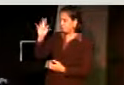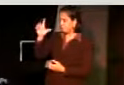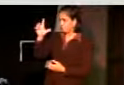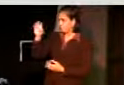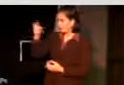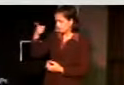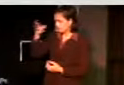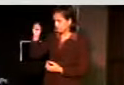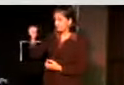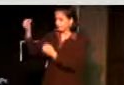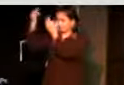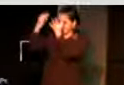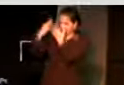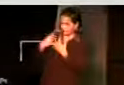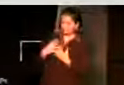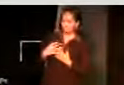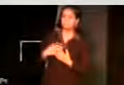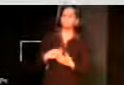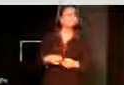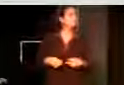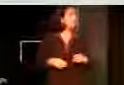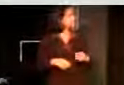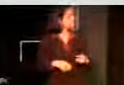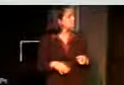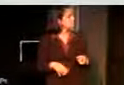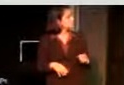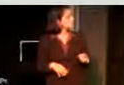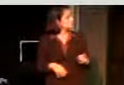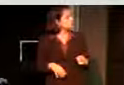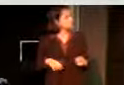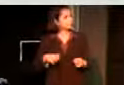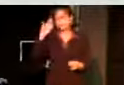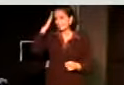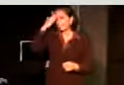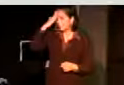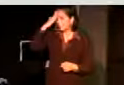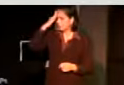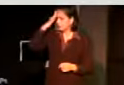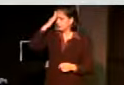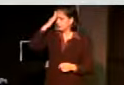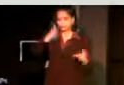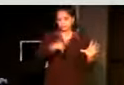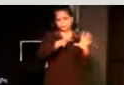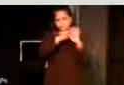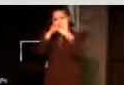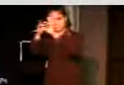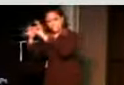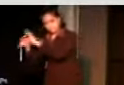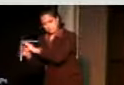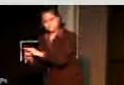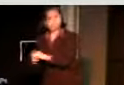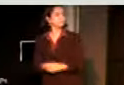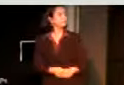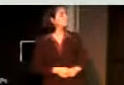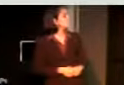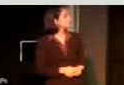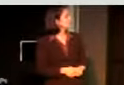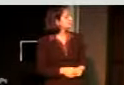da Misericórdia está aí para nos levar a entendê-la dentro do contexto do sermão do monte